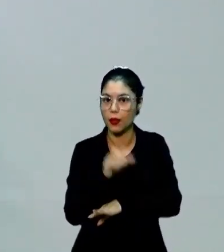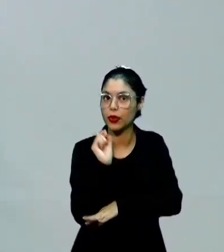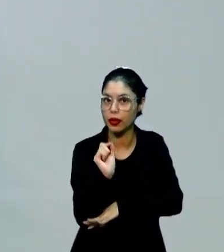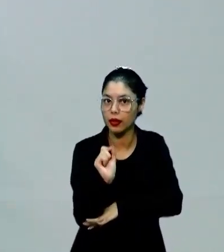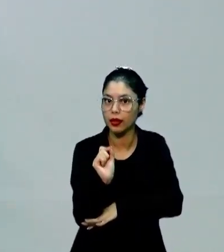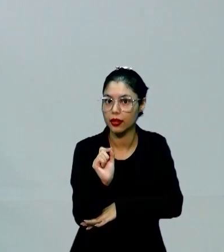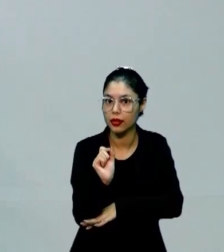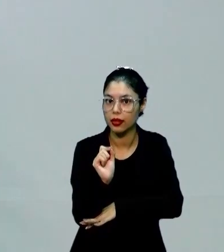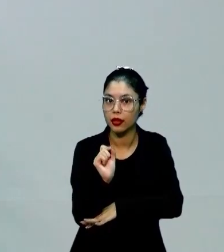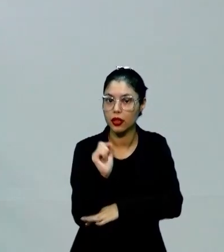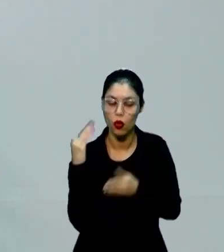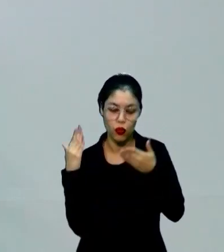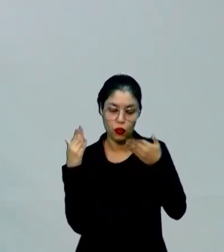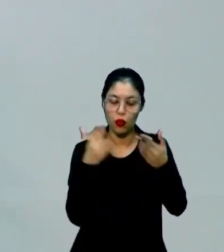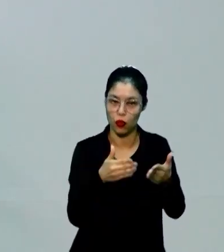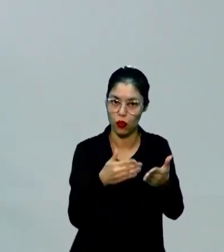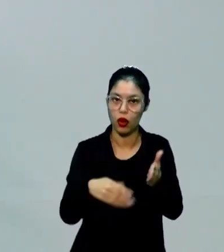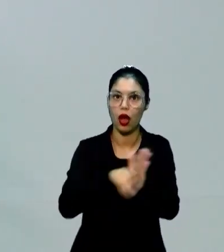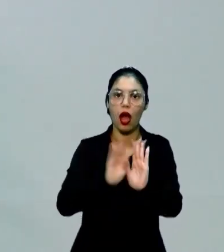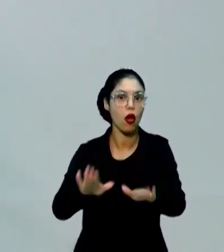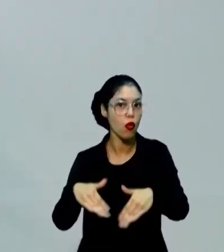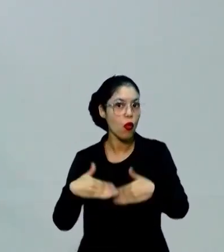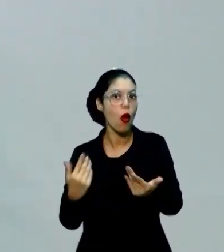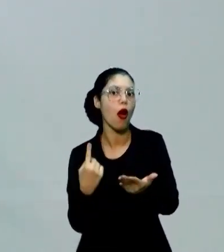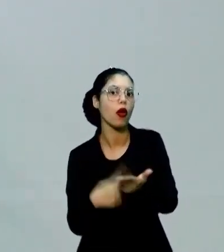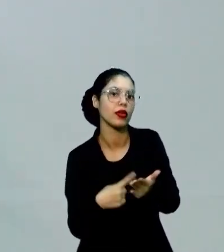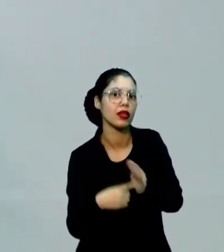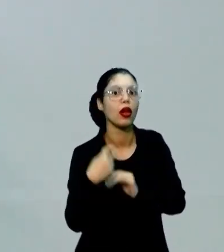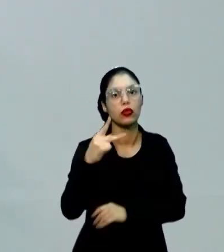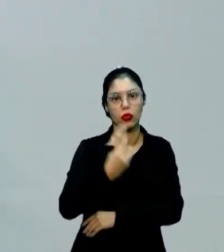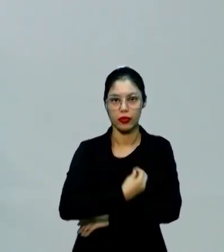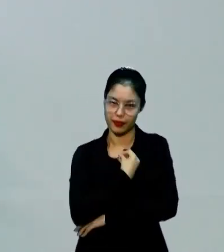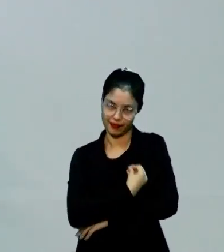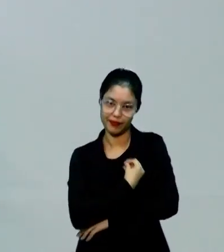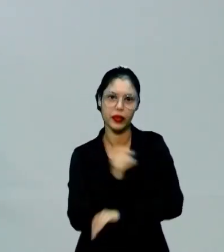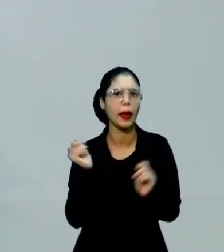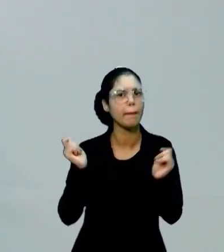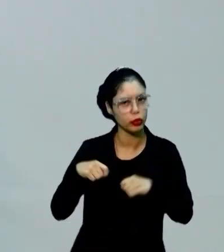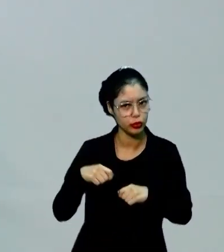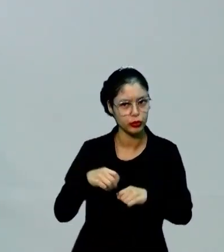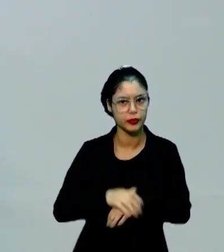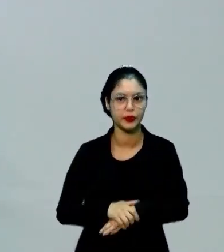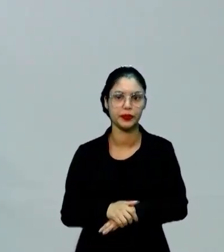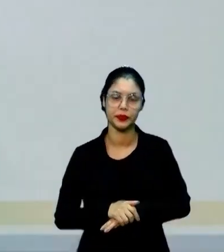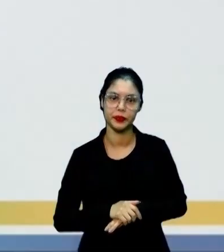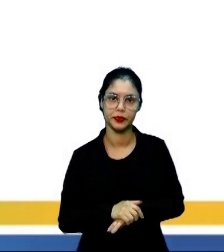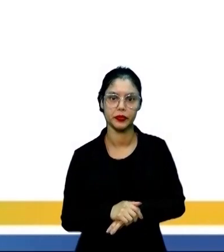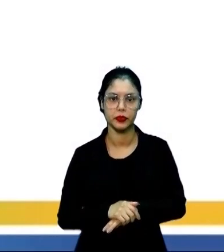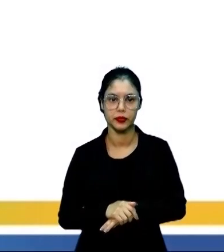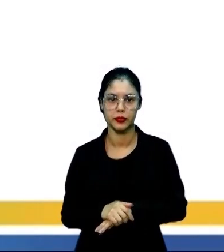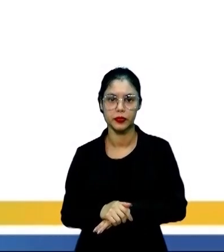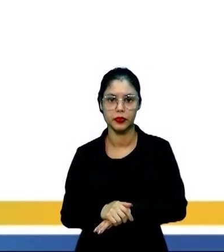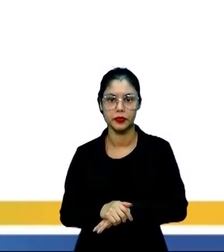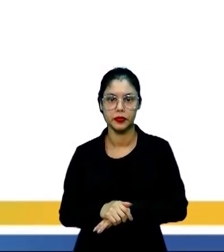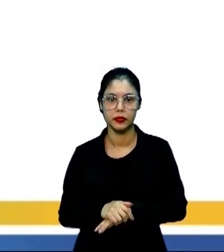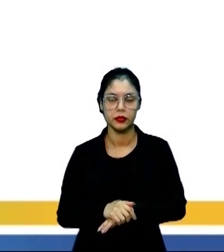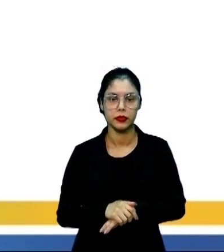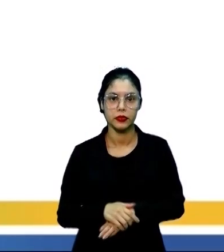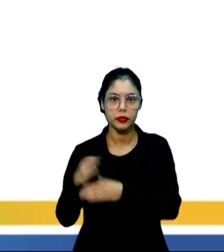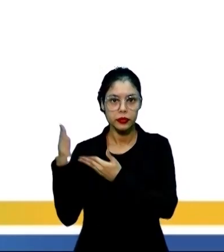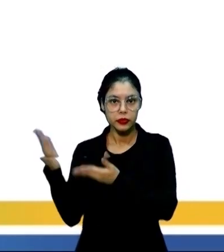digamos assim, determinando qual é a condição de vida que você possui. Vamos retornar à questão e ao